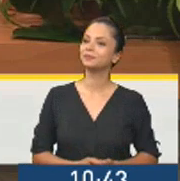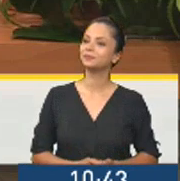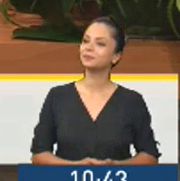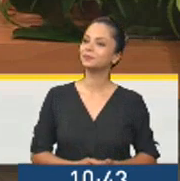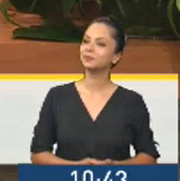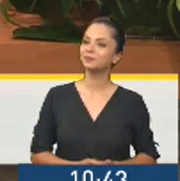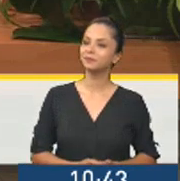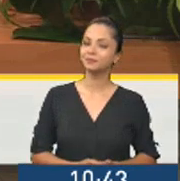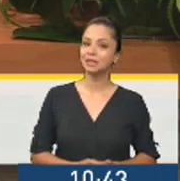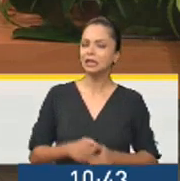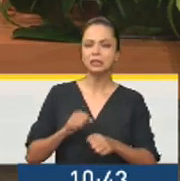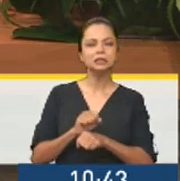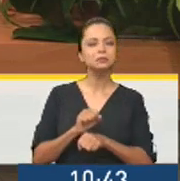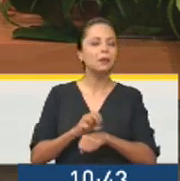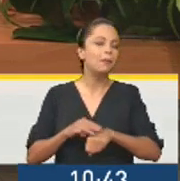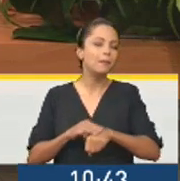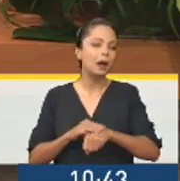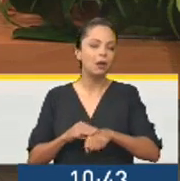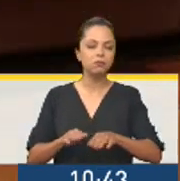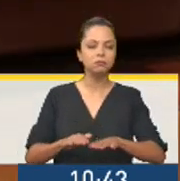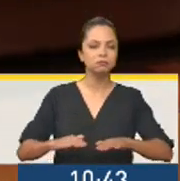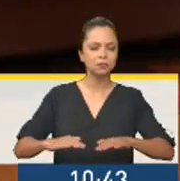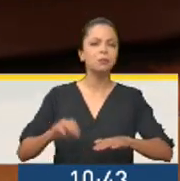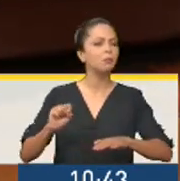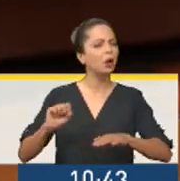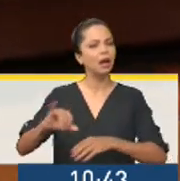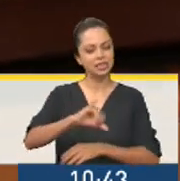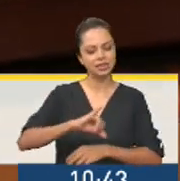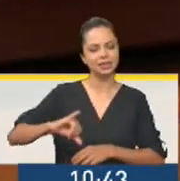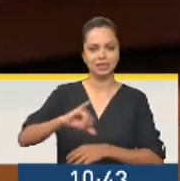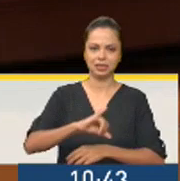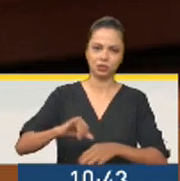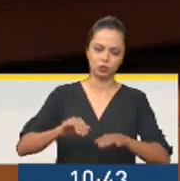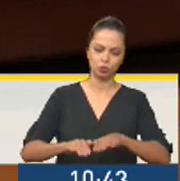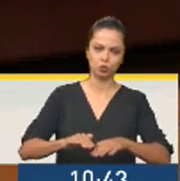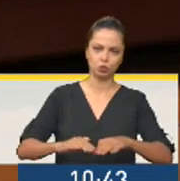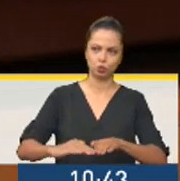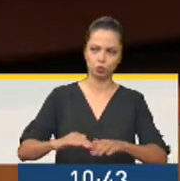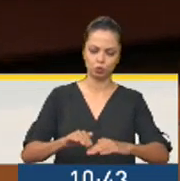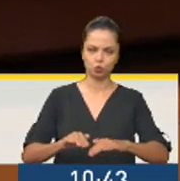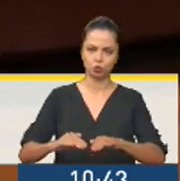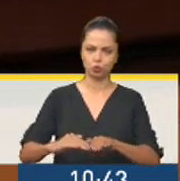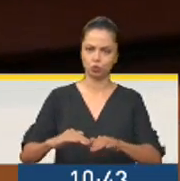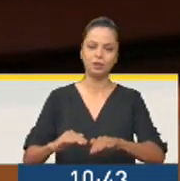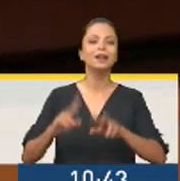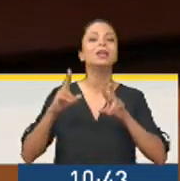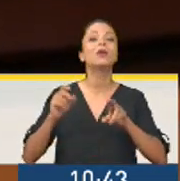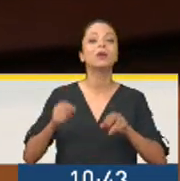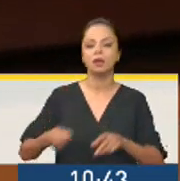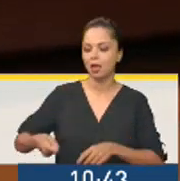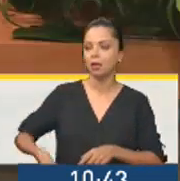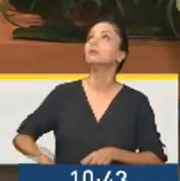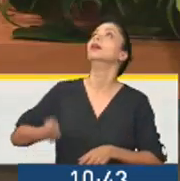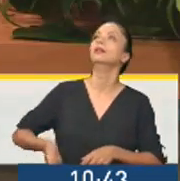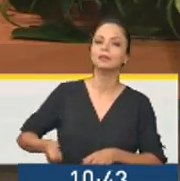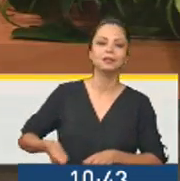E deixa ela dourar. Pode passar azeite. Aqui eu já tinha passado, como a gente faz na panqueca, tá bom? Então esquece ela aqui um